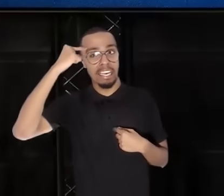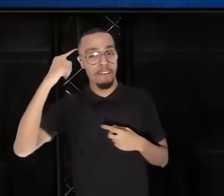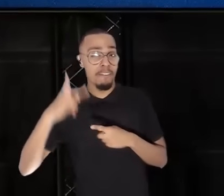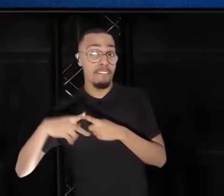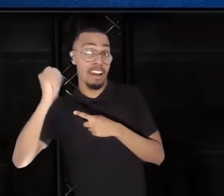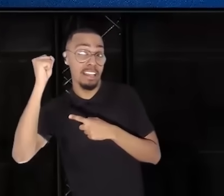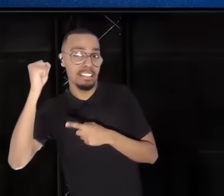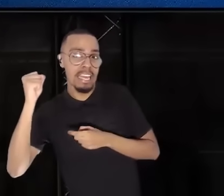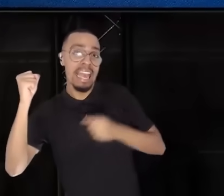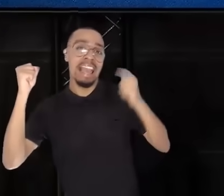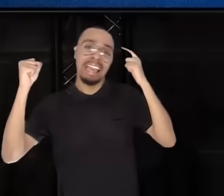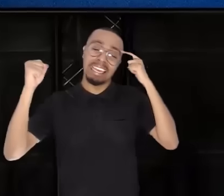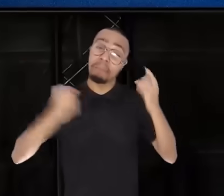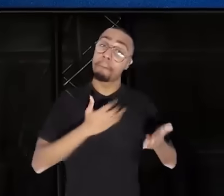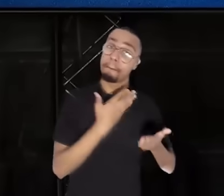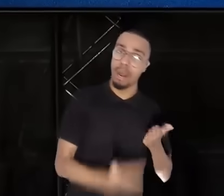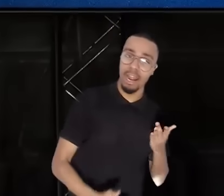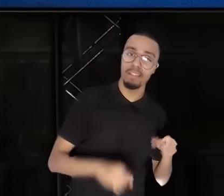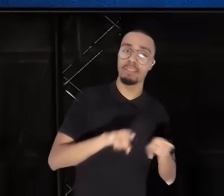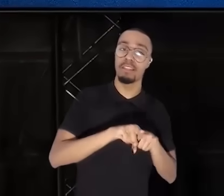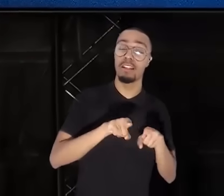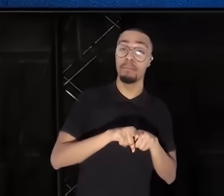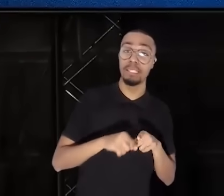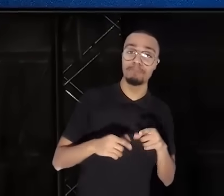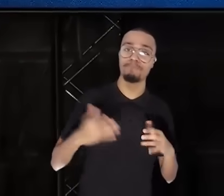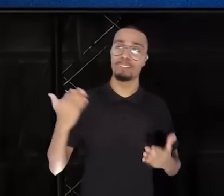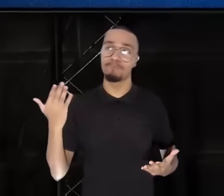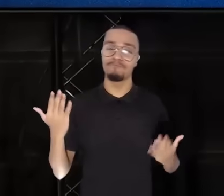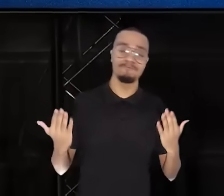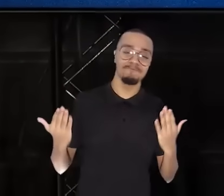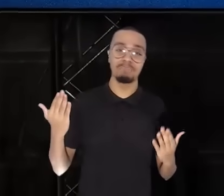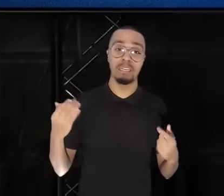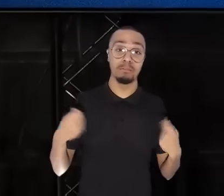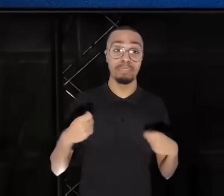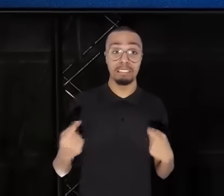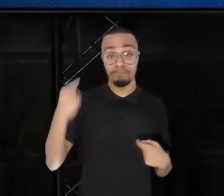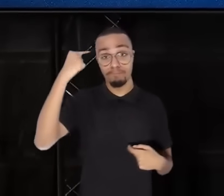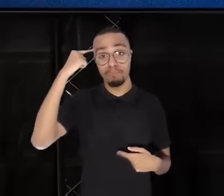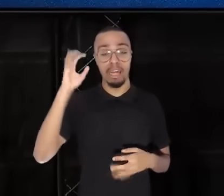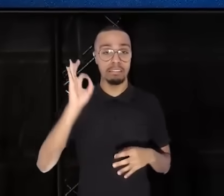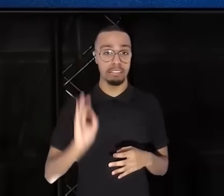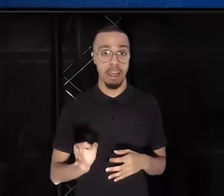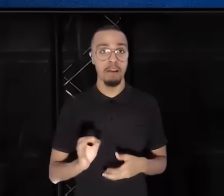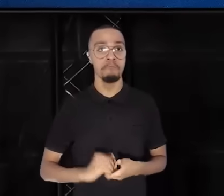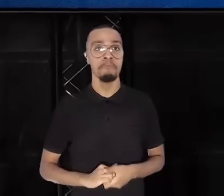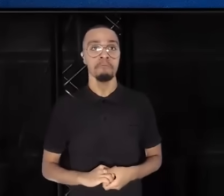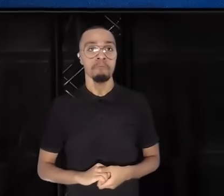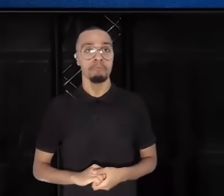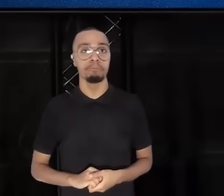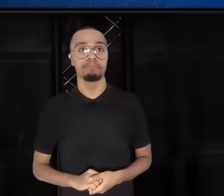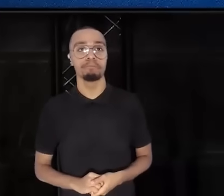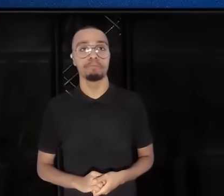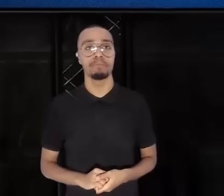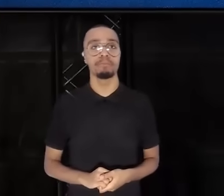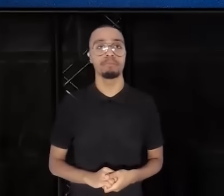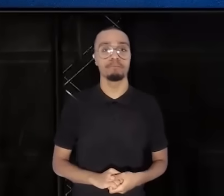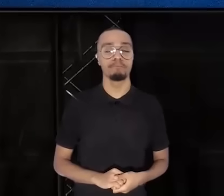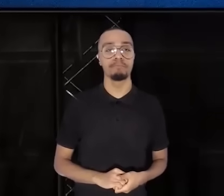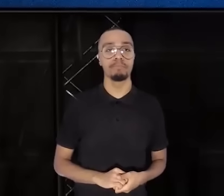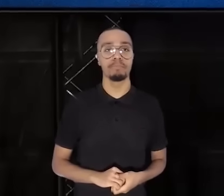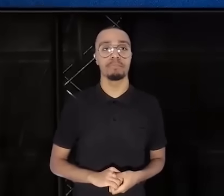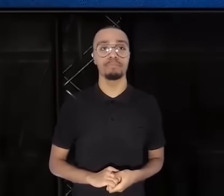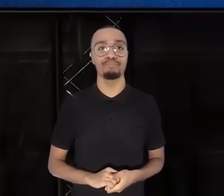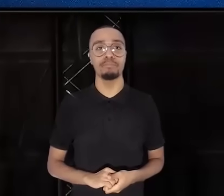A sua vida, as suas batalhas, elas não são definidas pela força do seu inimigo, mas pela